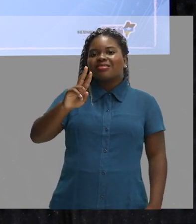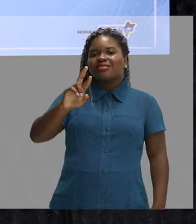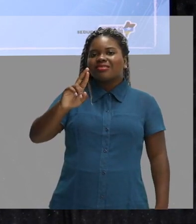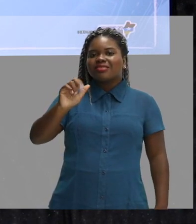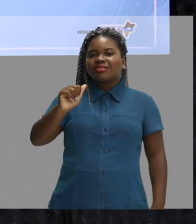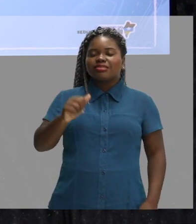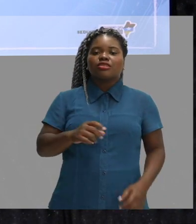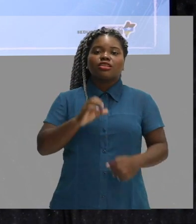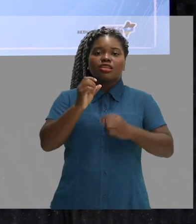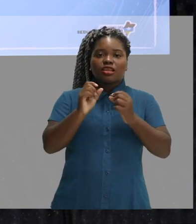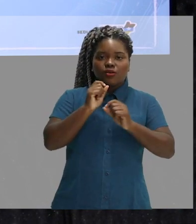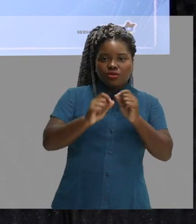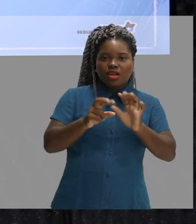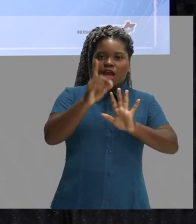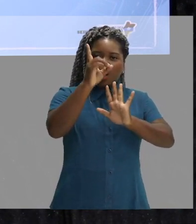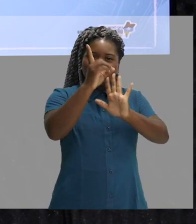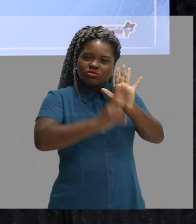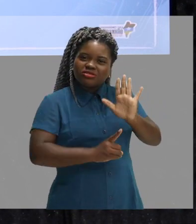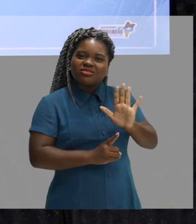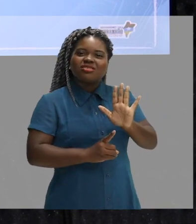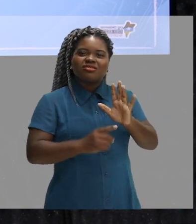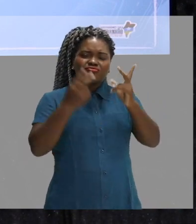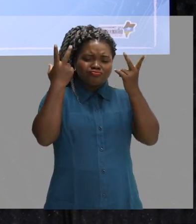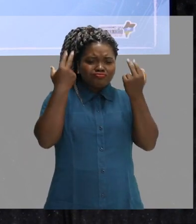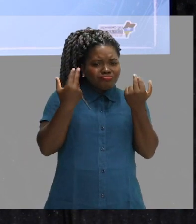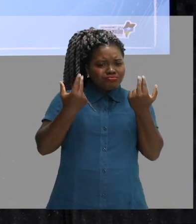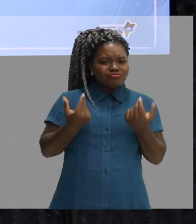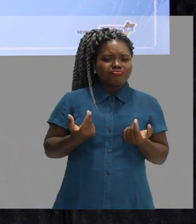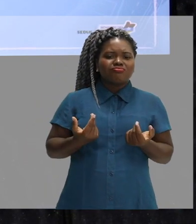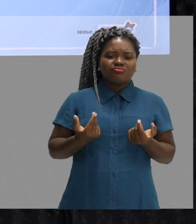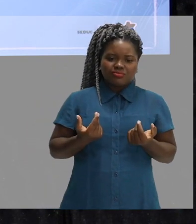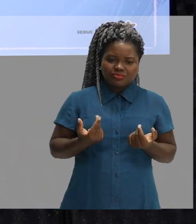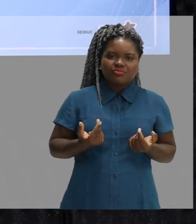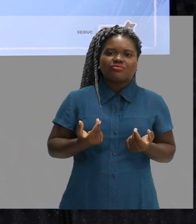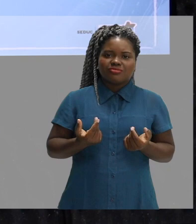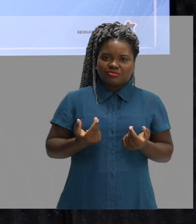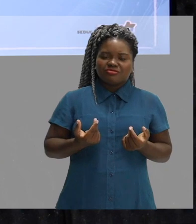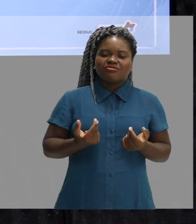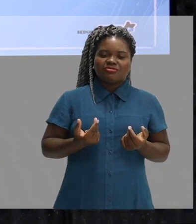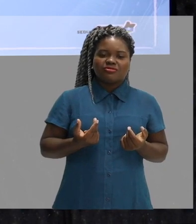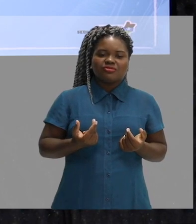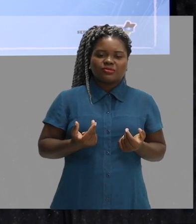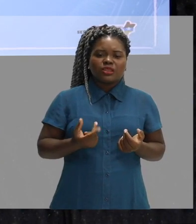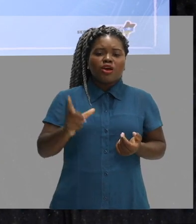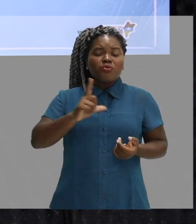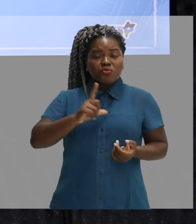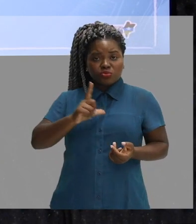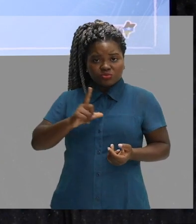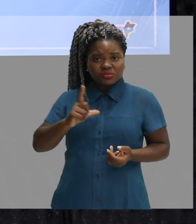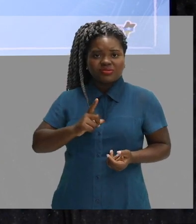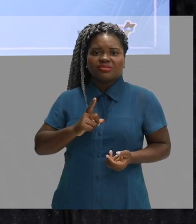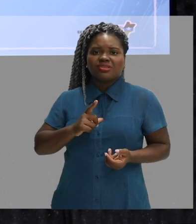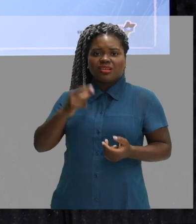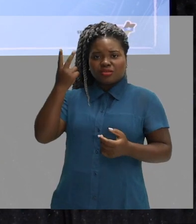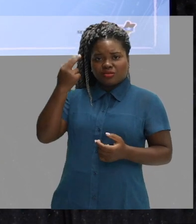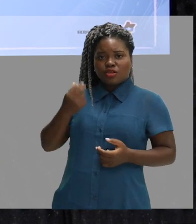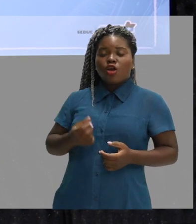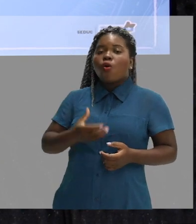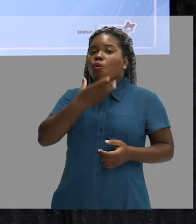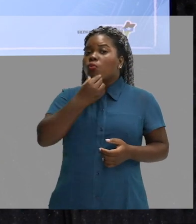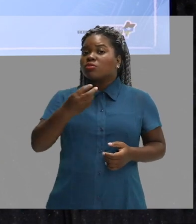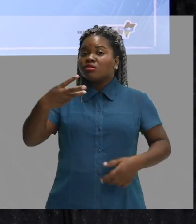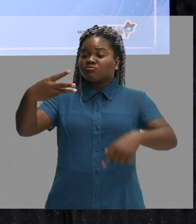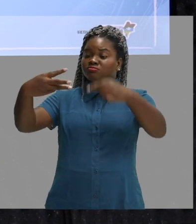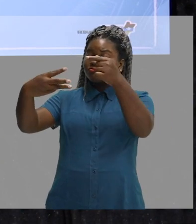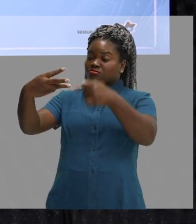ok? E aí ele vai dizer que no estado de natureza, por existir, naturalmente, os homens têm 3